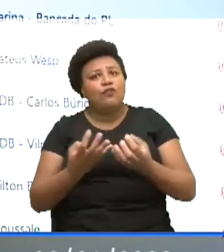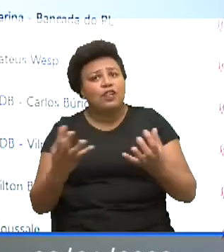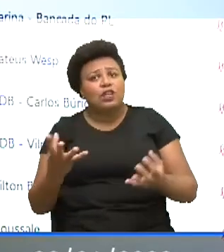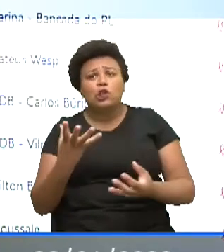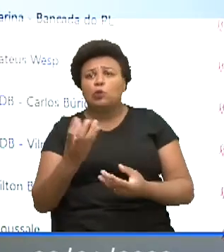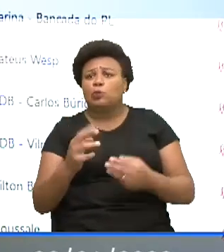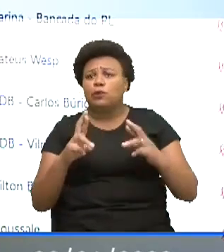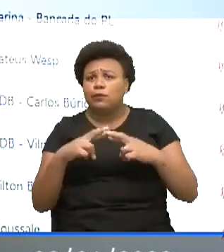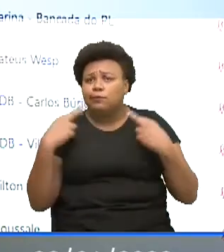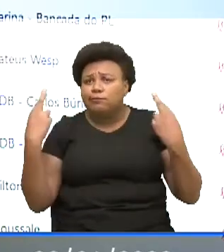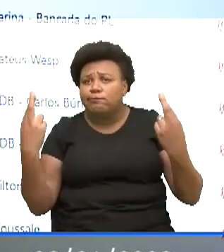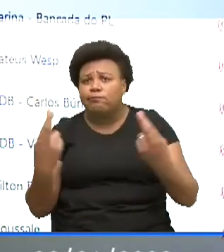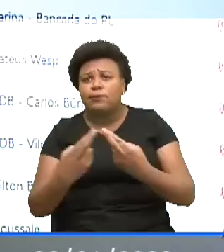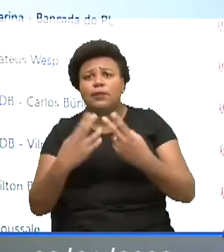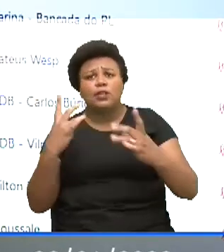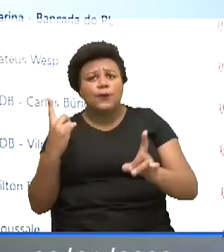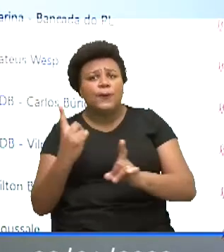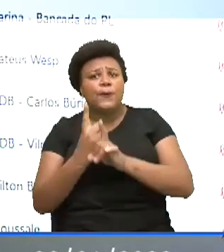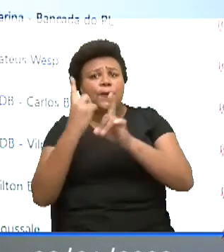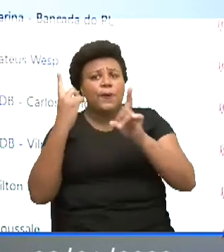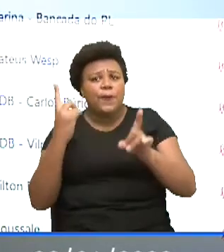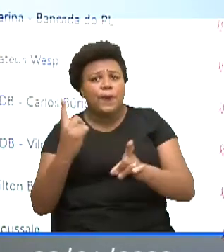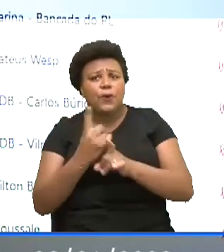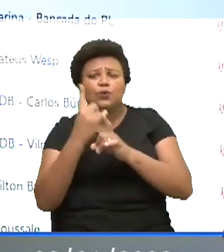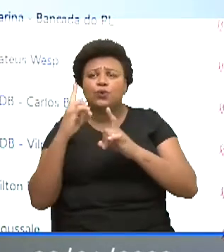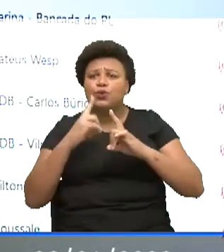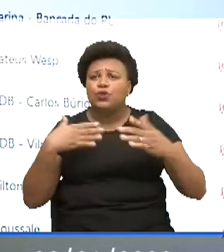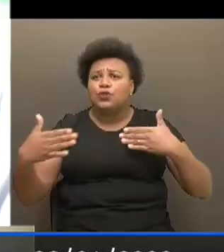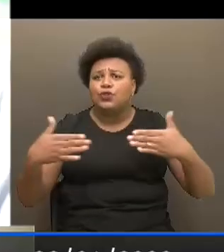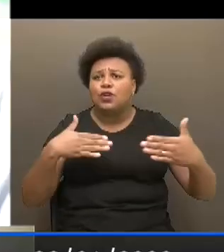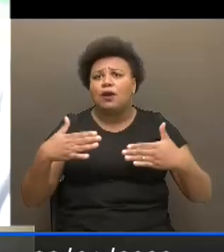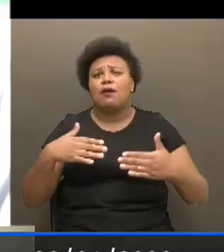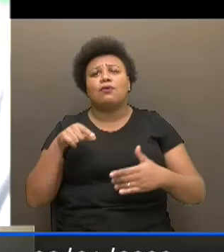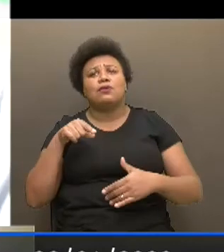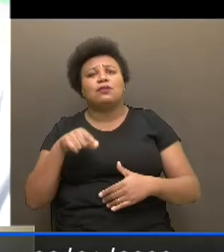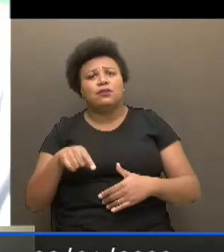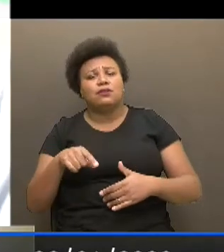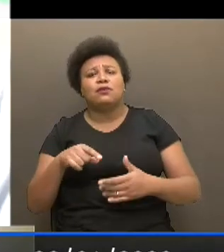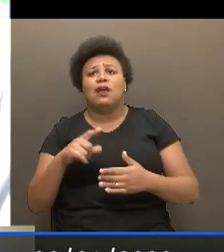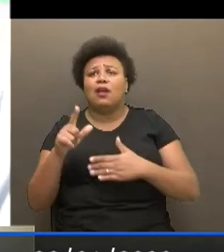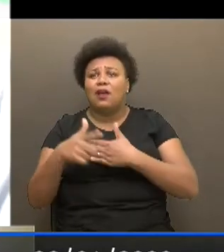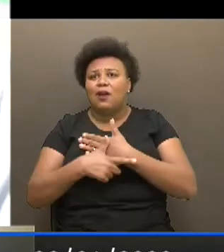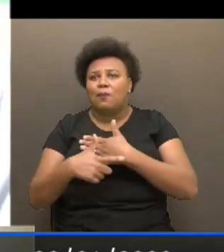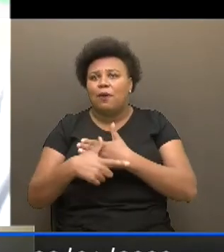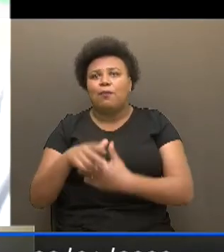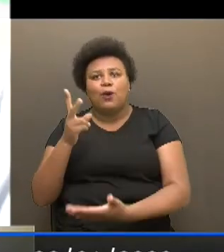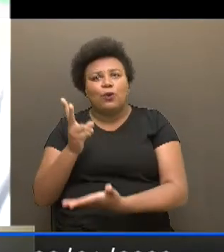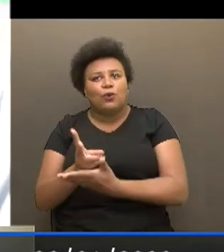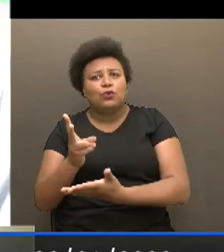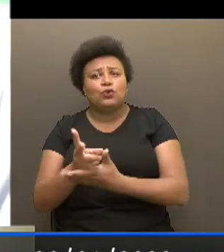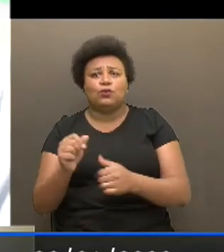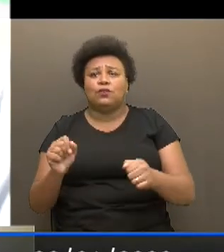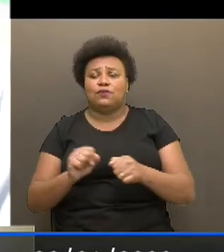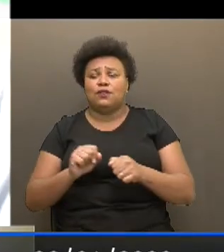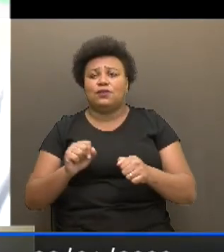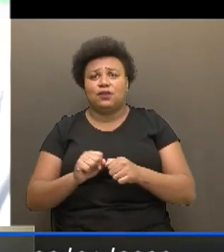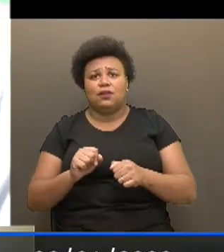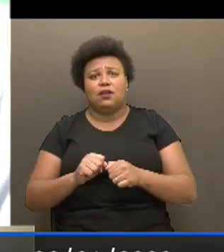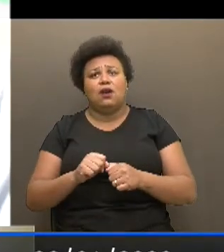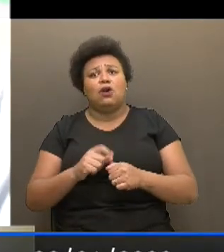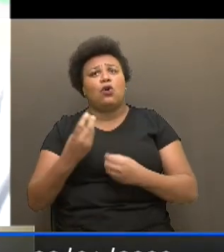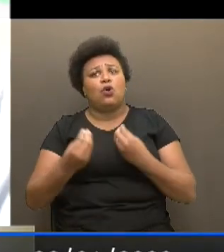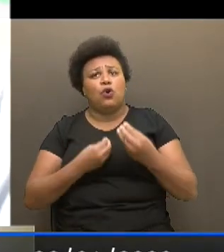muitas reuniões, muitos encontros, diálogos, e esse é o nosso papel e continuamos fazendo isso como